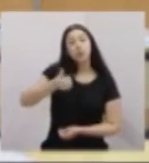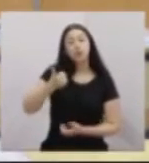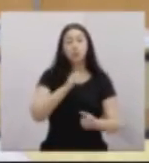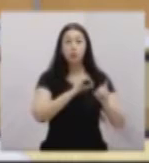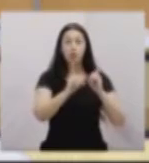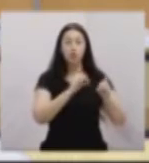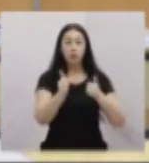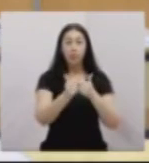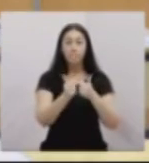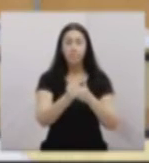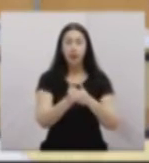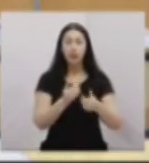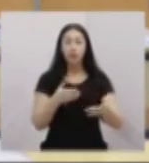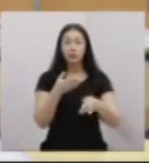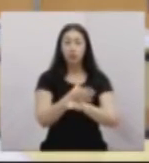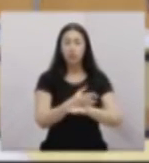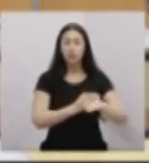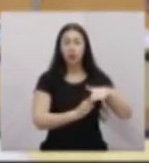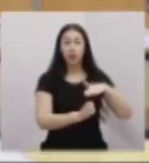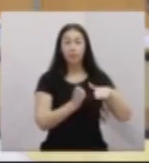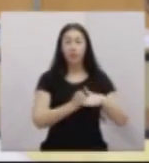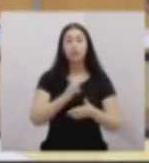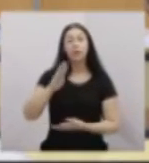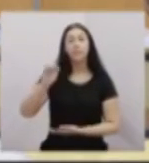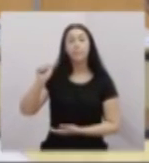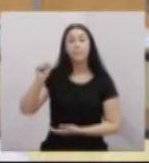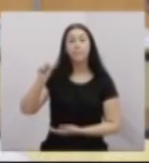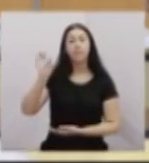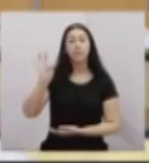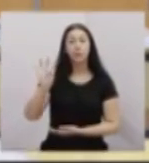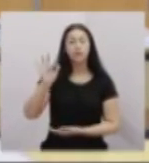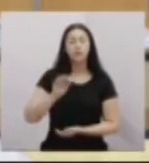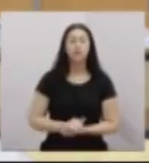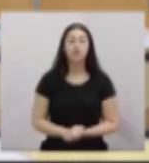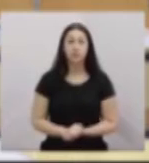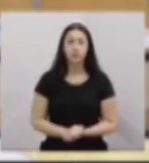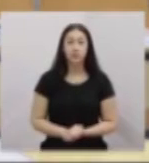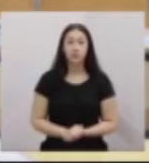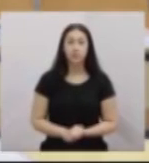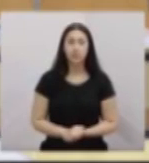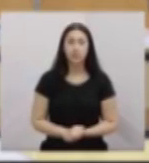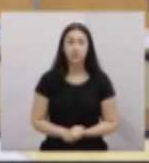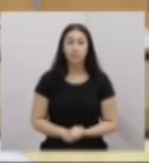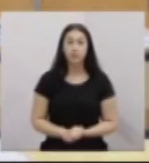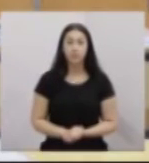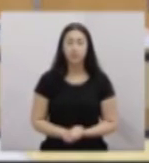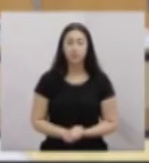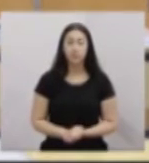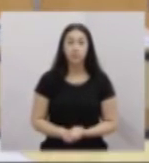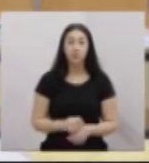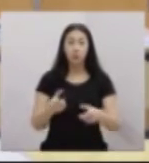Dutra, próxima à entrada que dá acesso à empresa BASF Brasil e ao centro de Jacareí. No